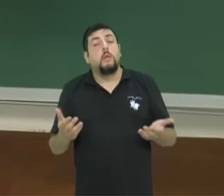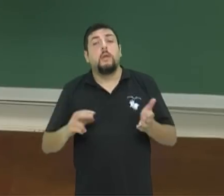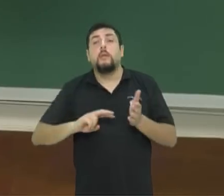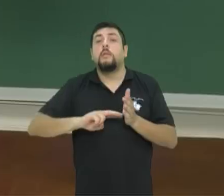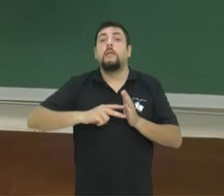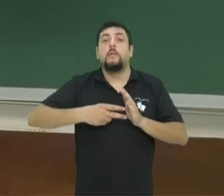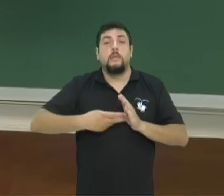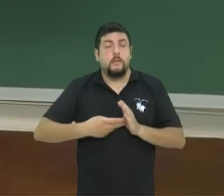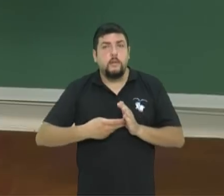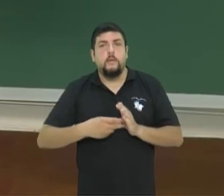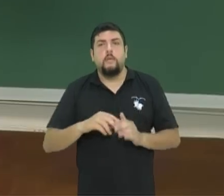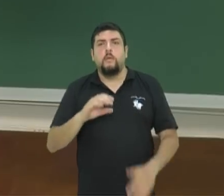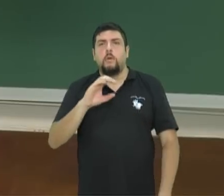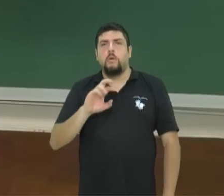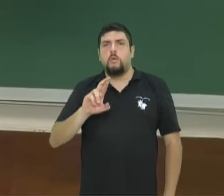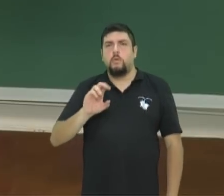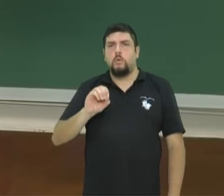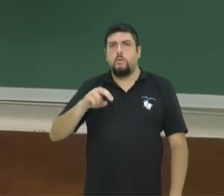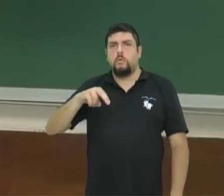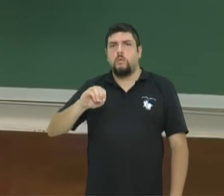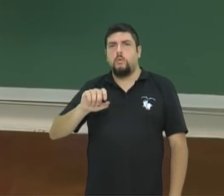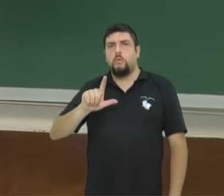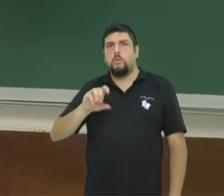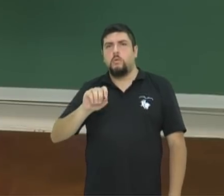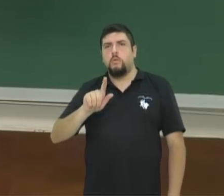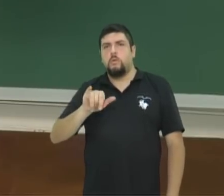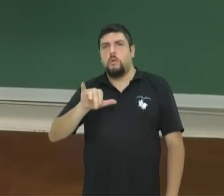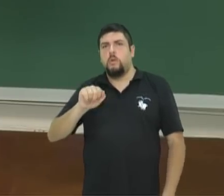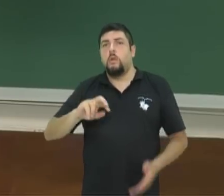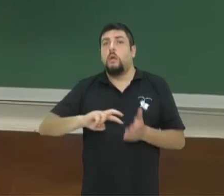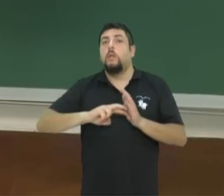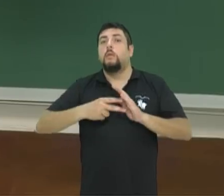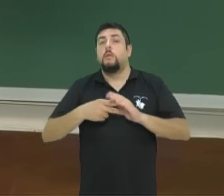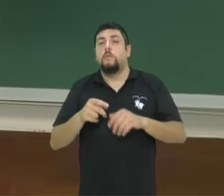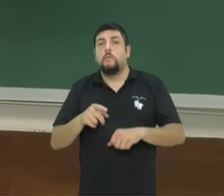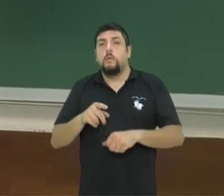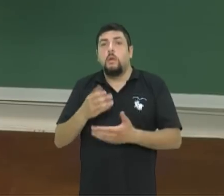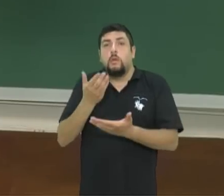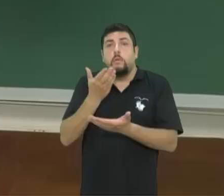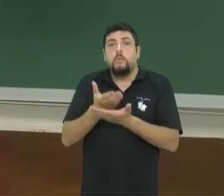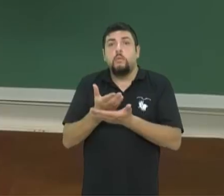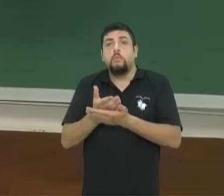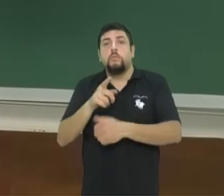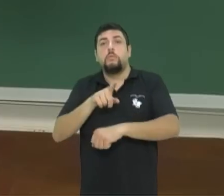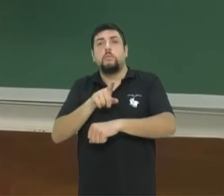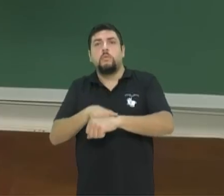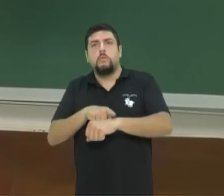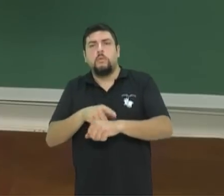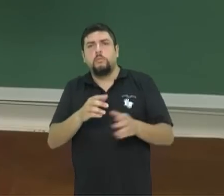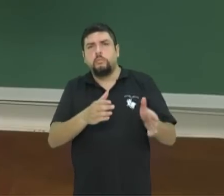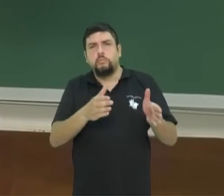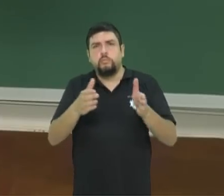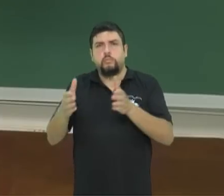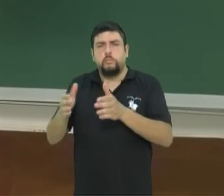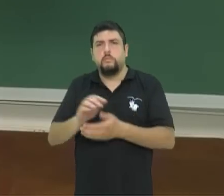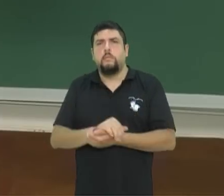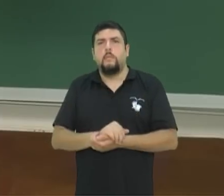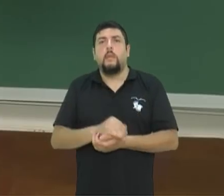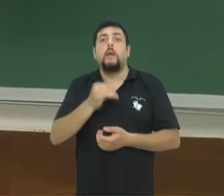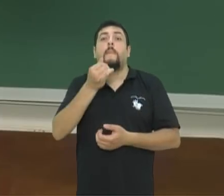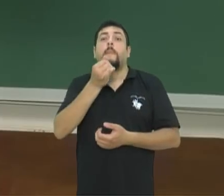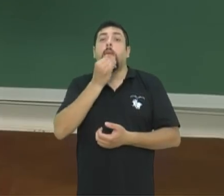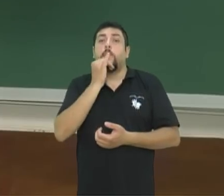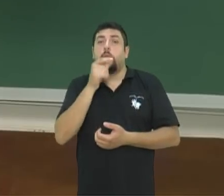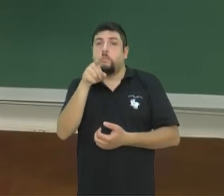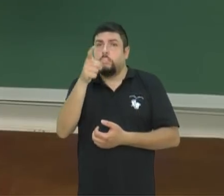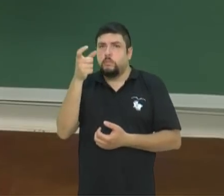que a palavra cronologia significa o estudo do tempo, né? Sempre que vocês estão assistindo ao jornal, existe lá